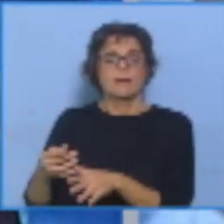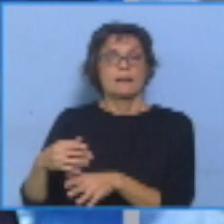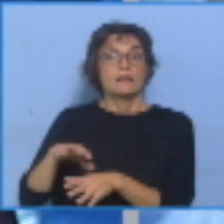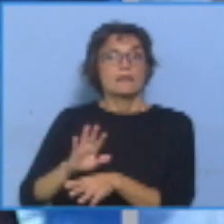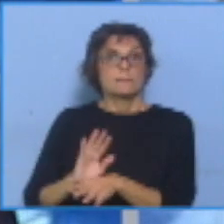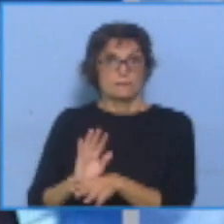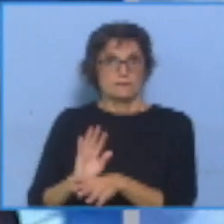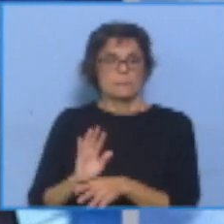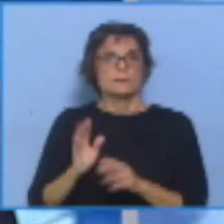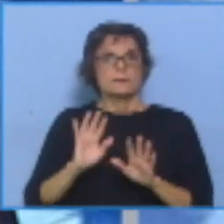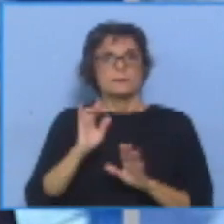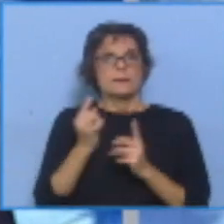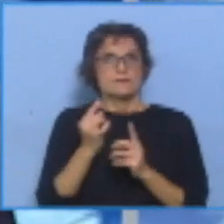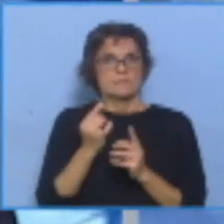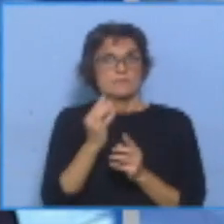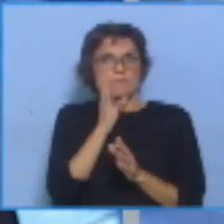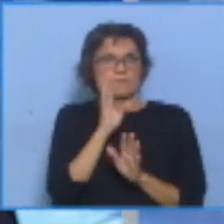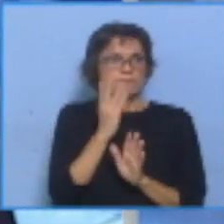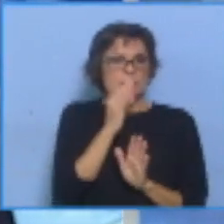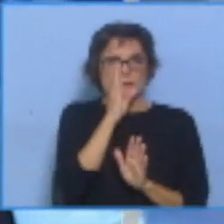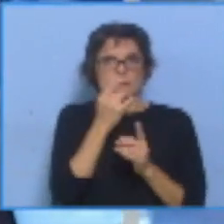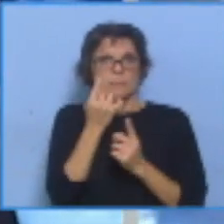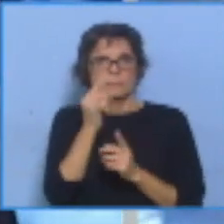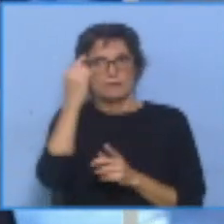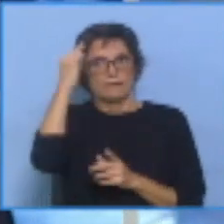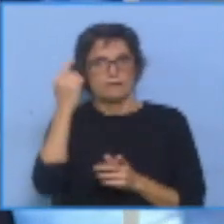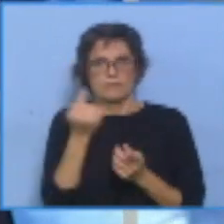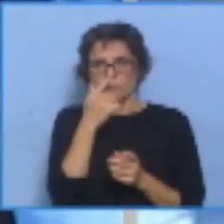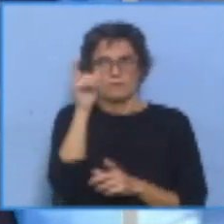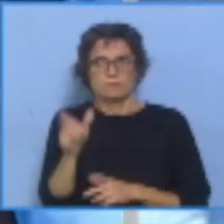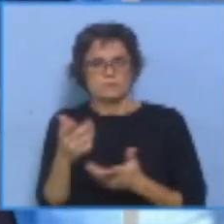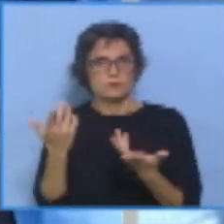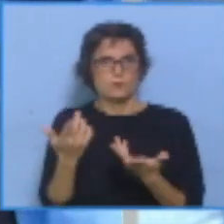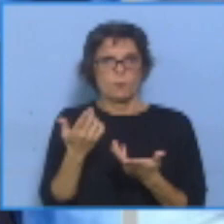Agora, quando alguma ideia, alguma causa ou alguma pessoa